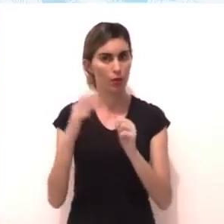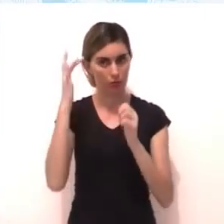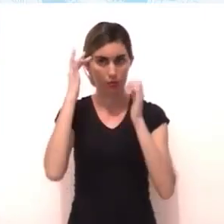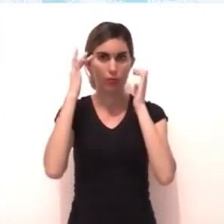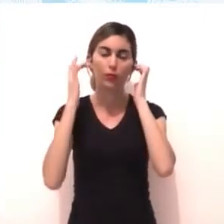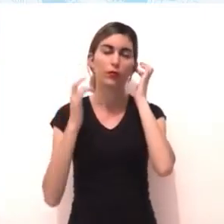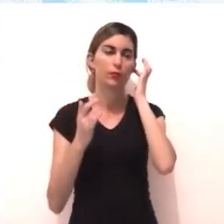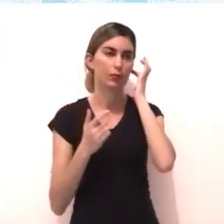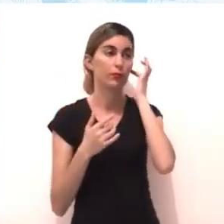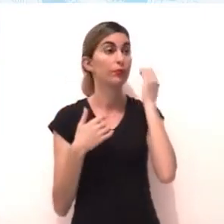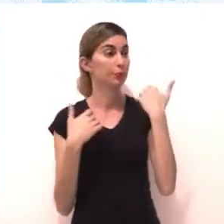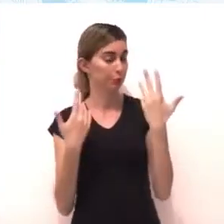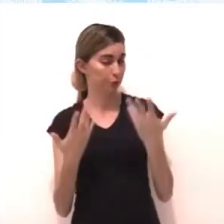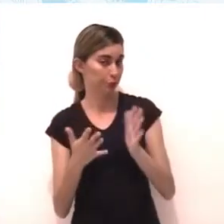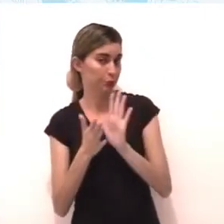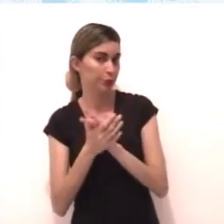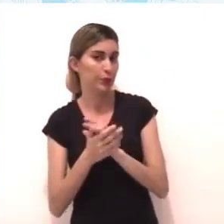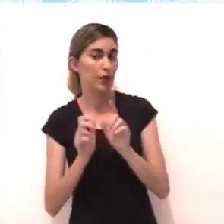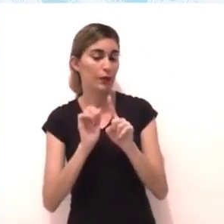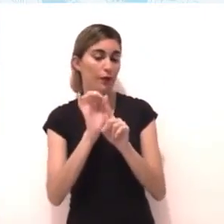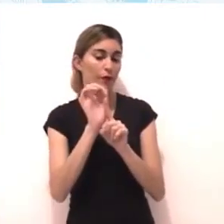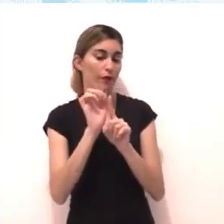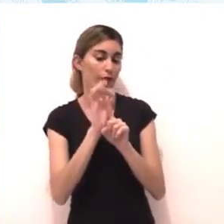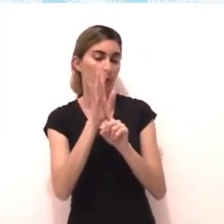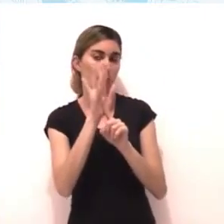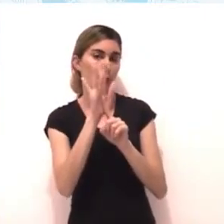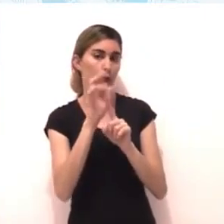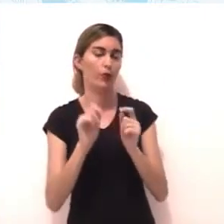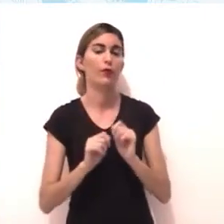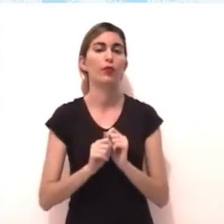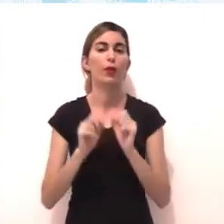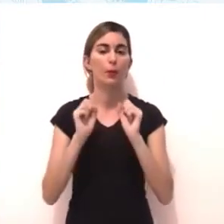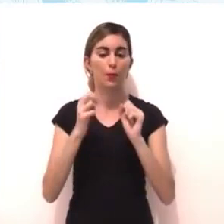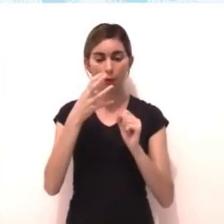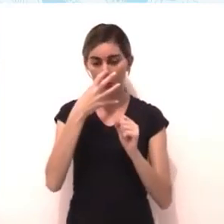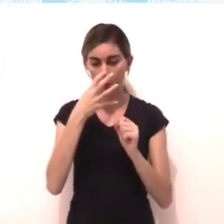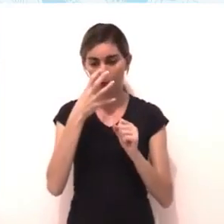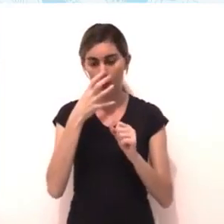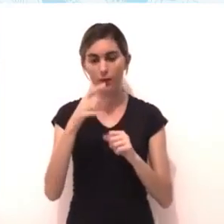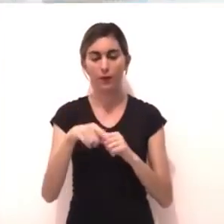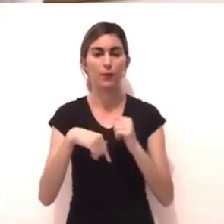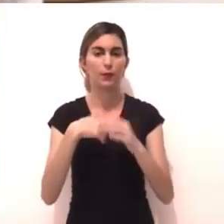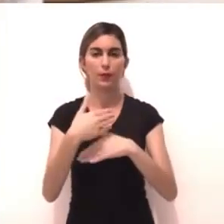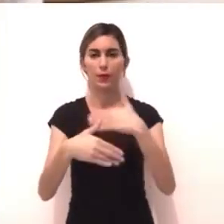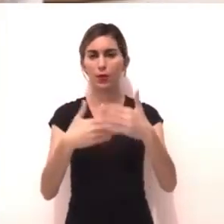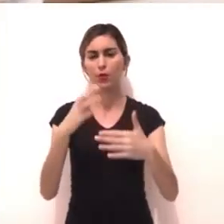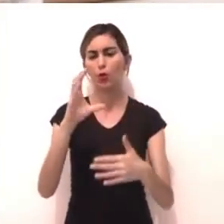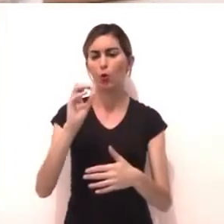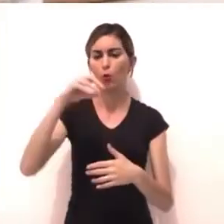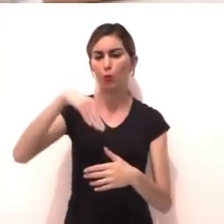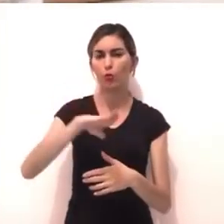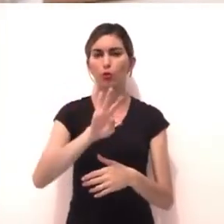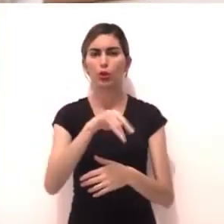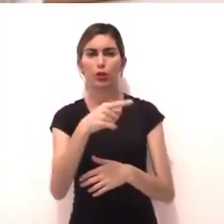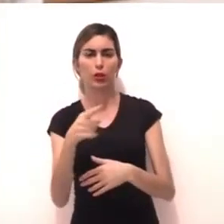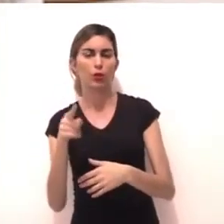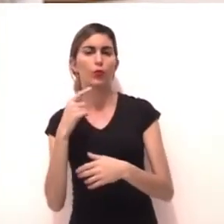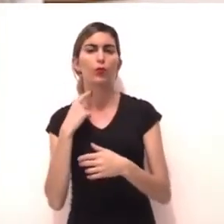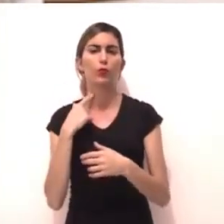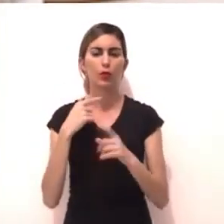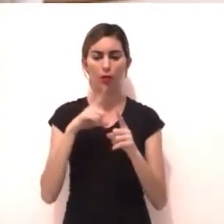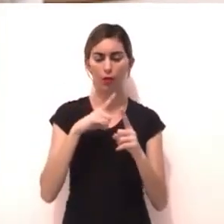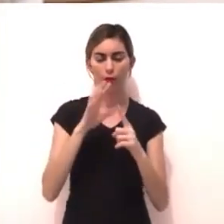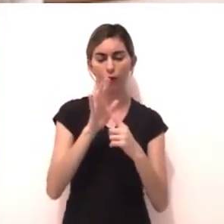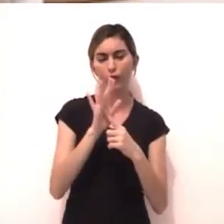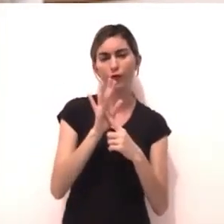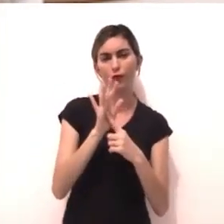adulto. Então, na queima da vela, podemos observar o processo de combustão. Nós temos na